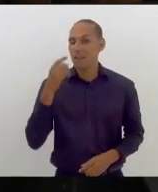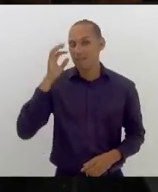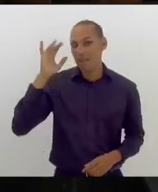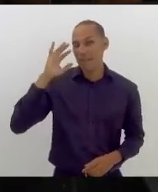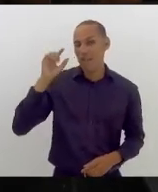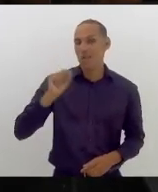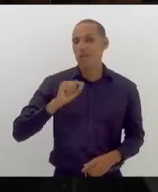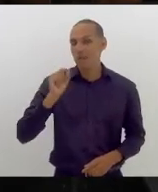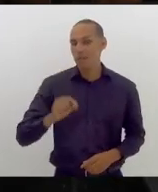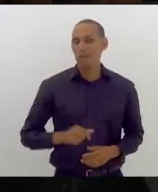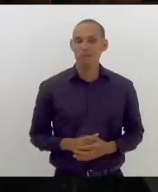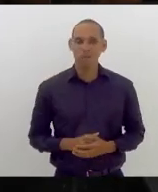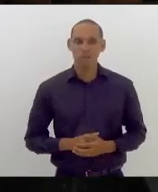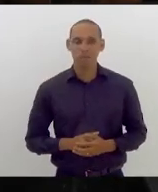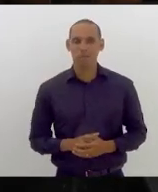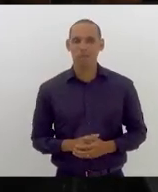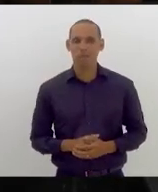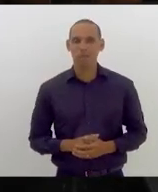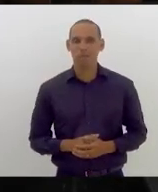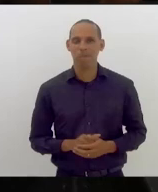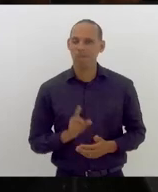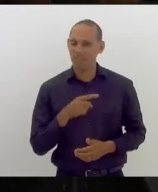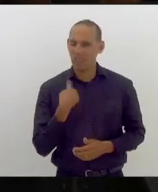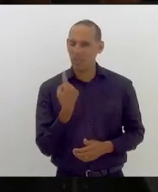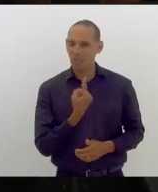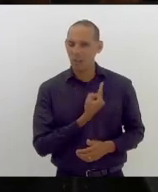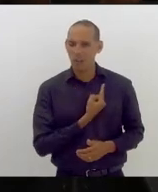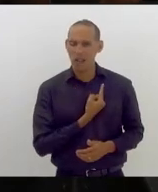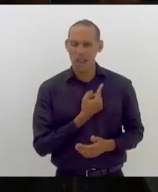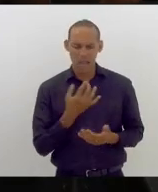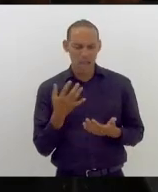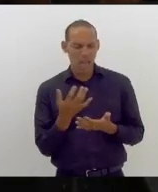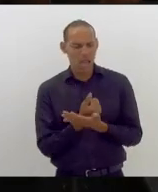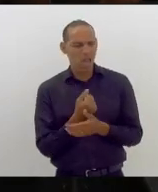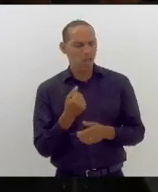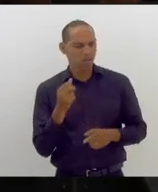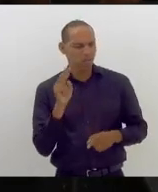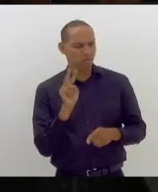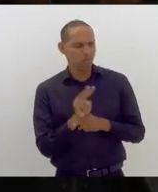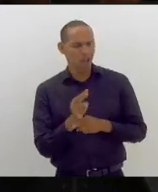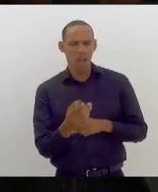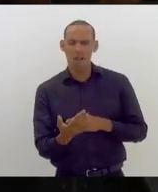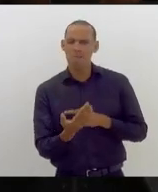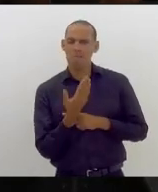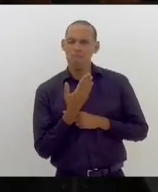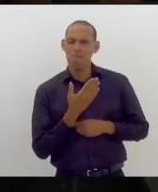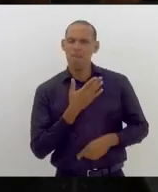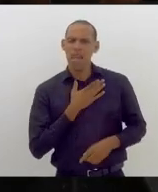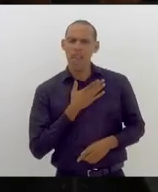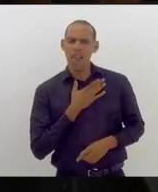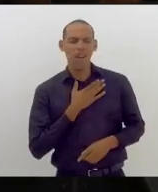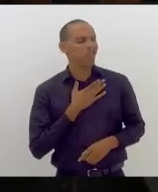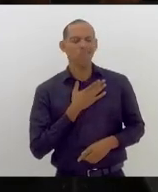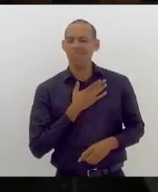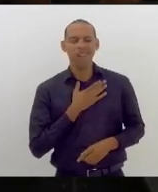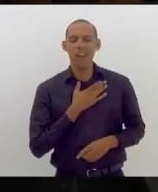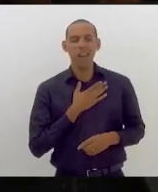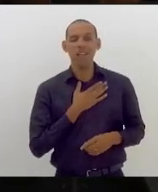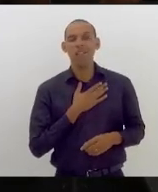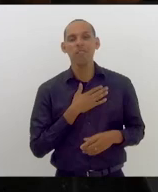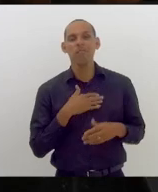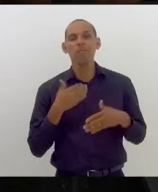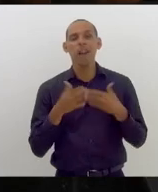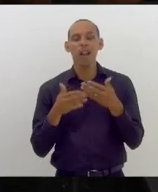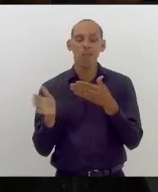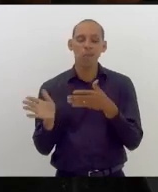que a gente não é detentor de nada, a gente é passageiro nos nossos desafios,